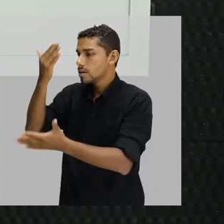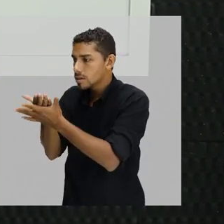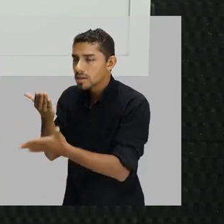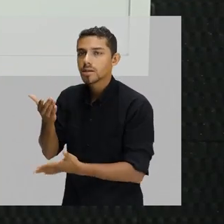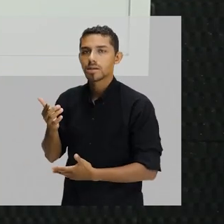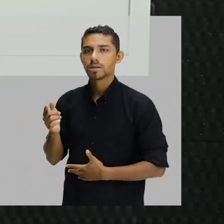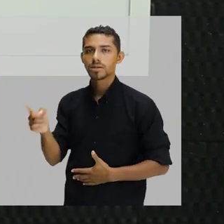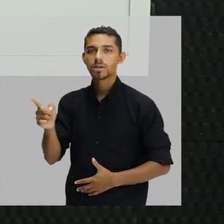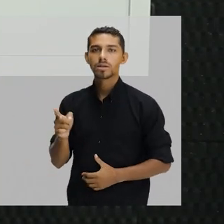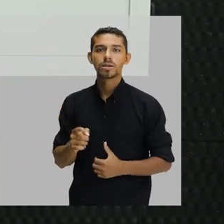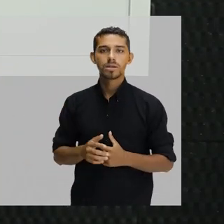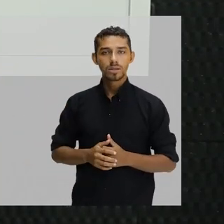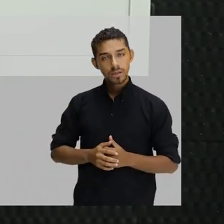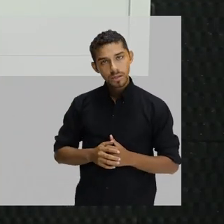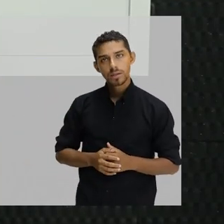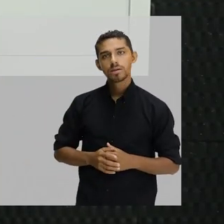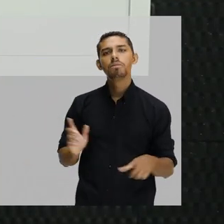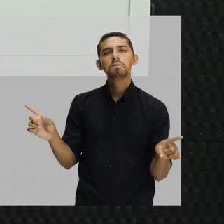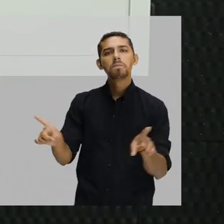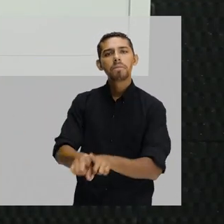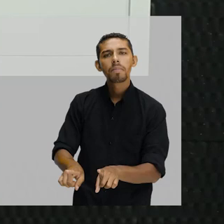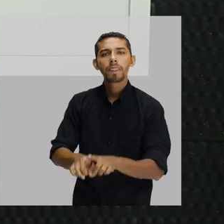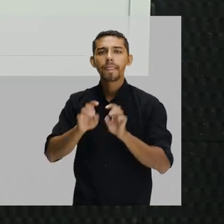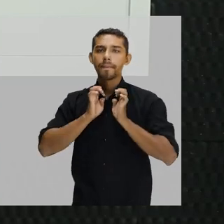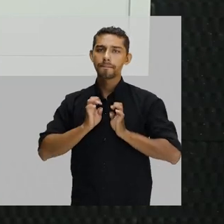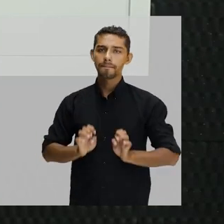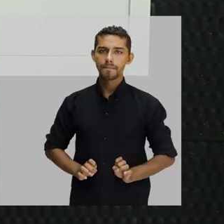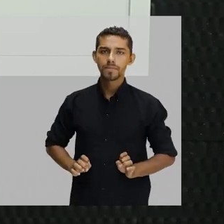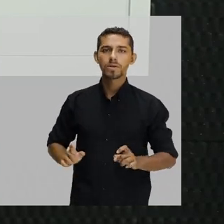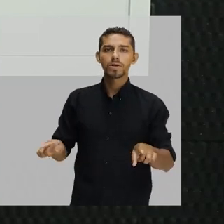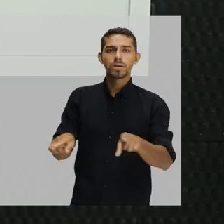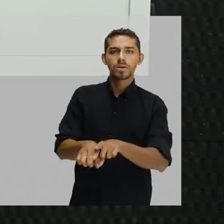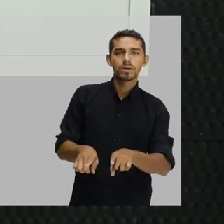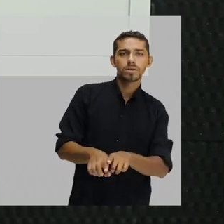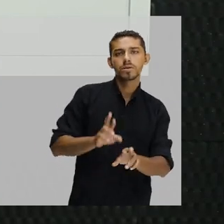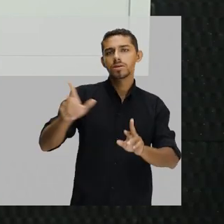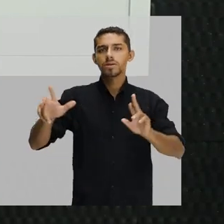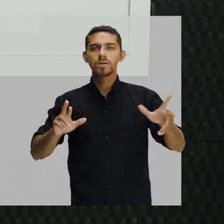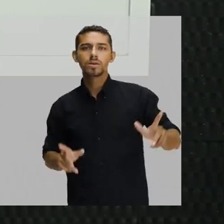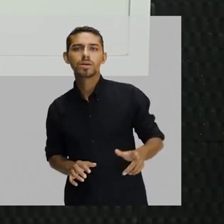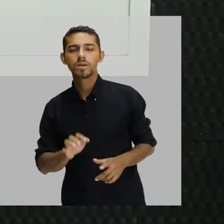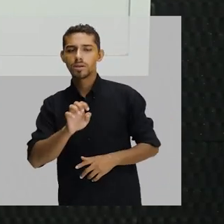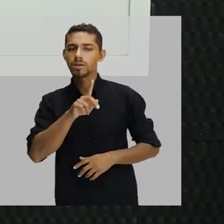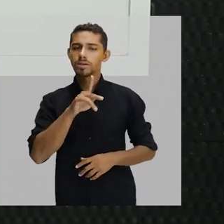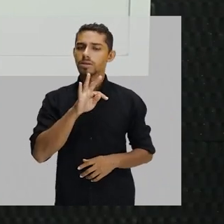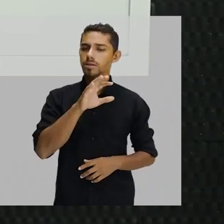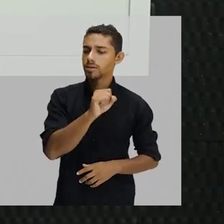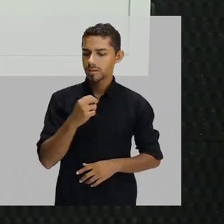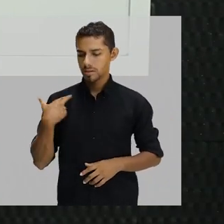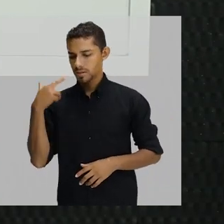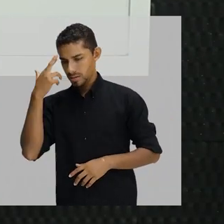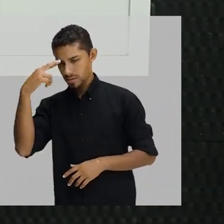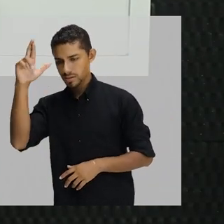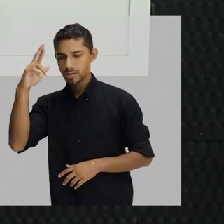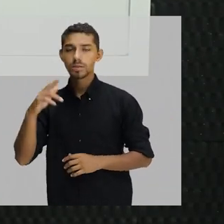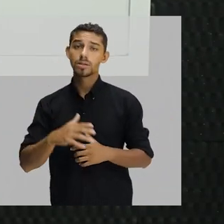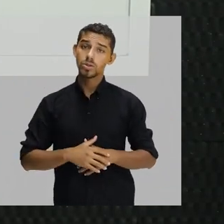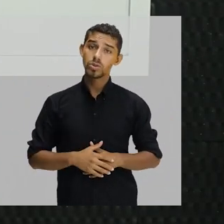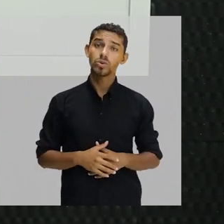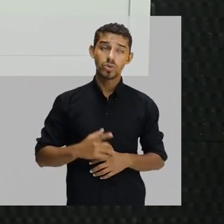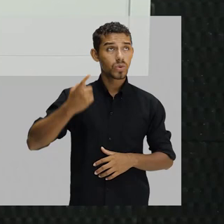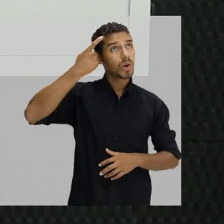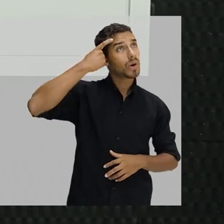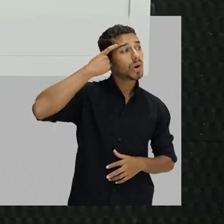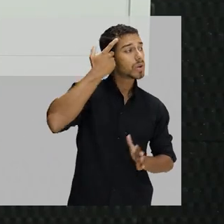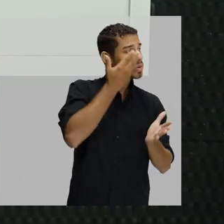Então, juízos éticos também, diferentes de juízos estéticos, diferentes de juízos epistemológicos, diferentes de juízos religiosos. Juízos éticos são